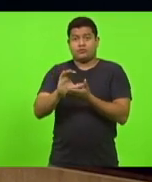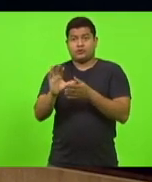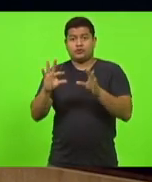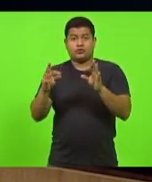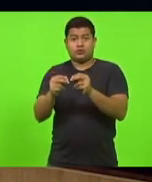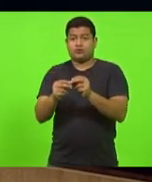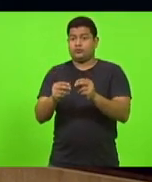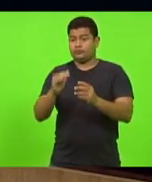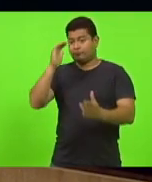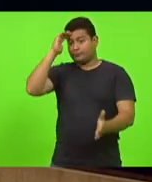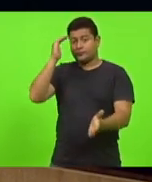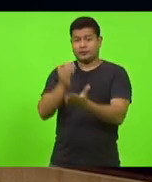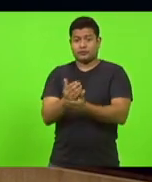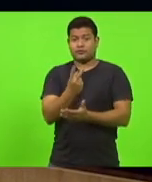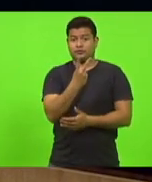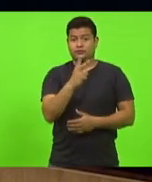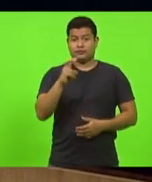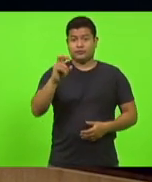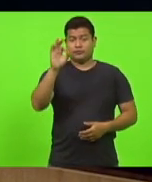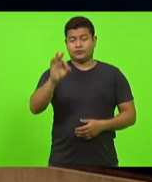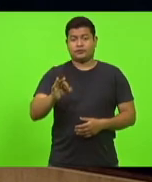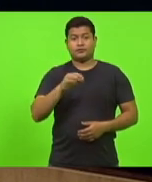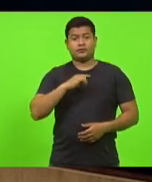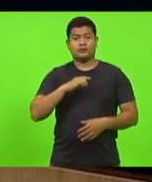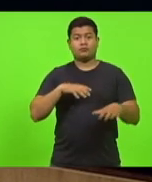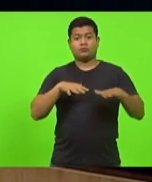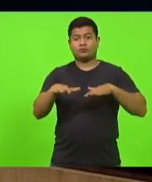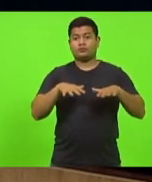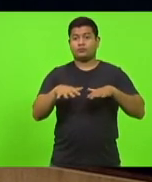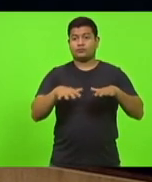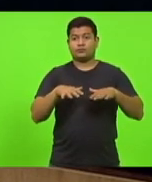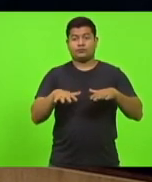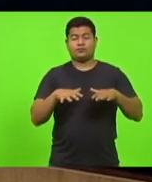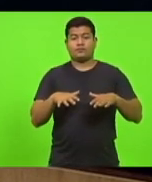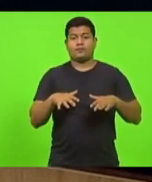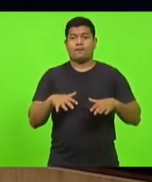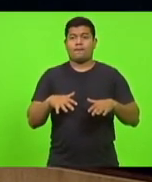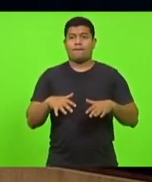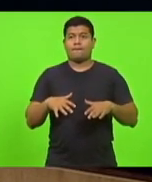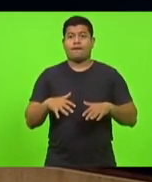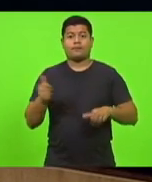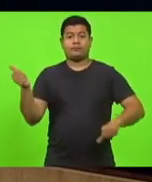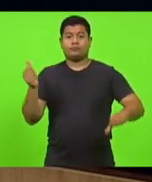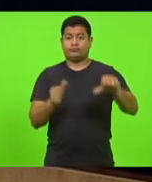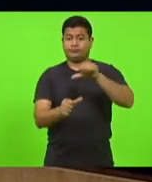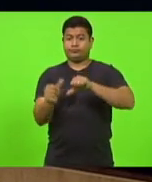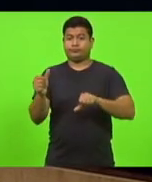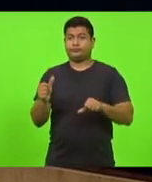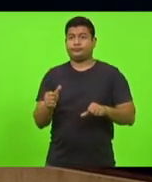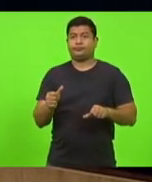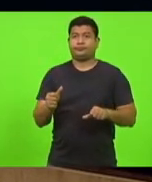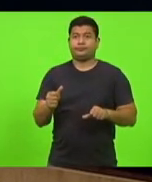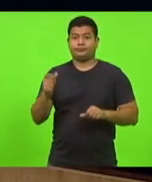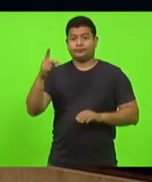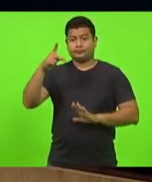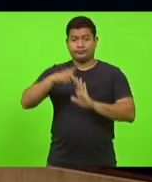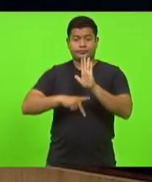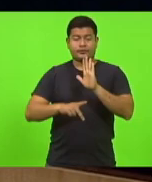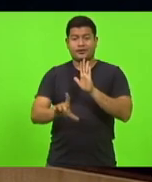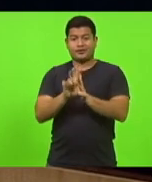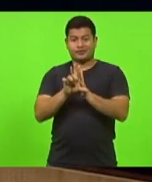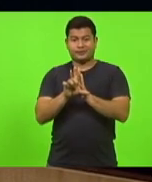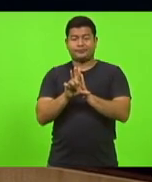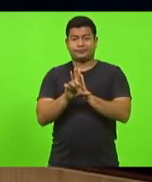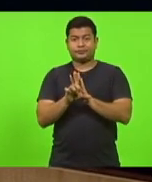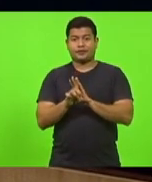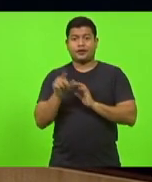cumprirem o 25%. Tem até um movimento para mudar um projeto de lei no